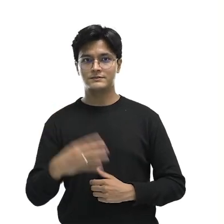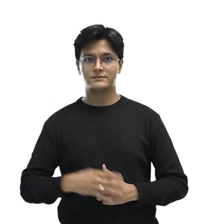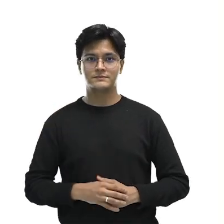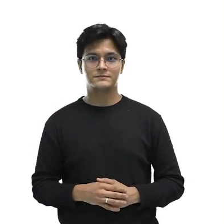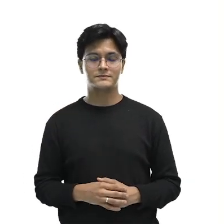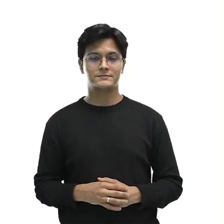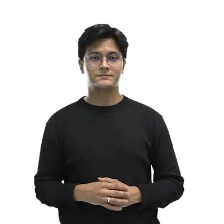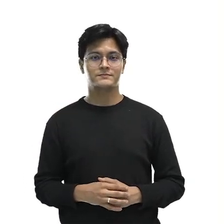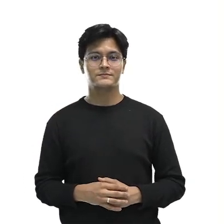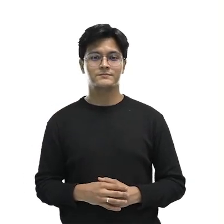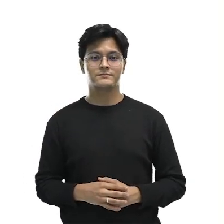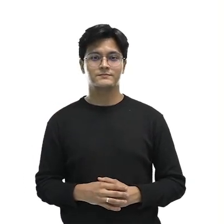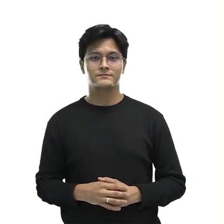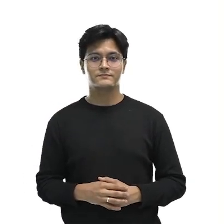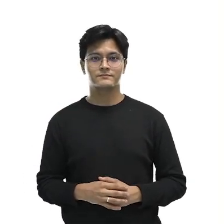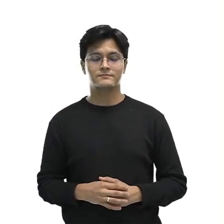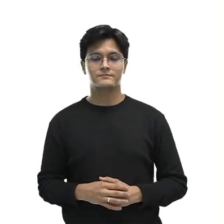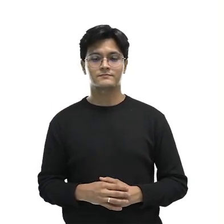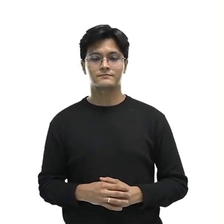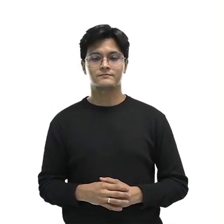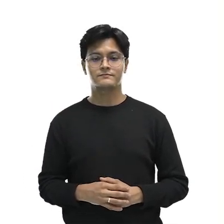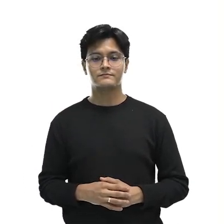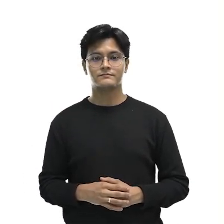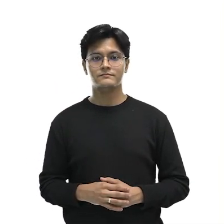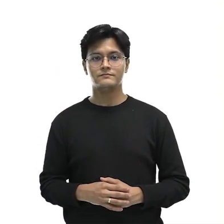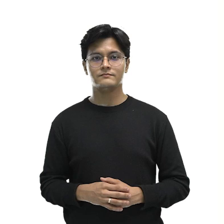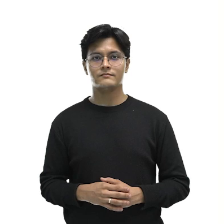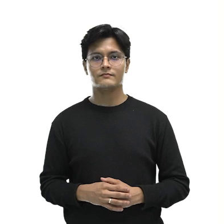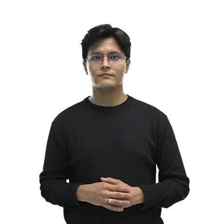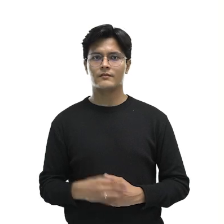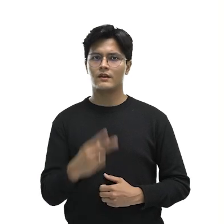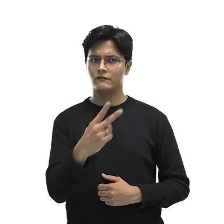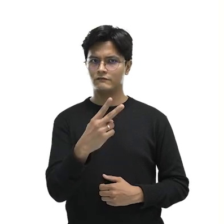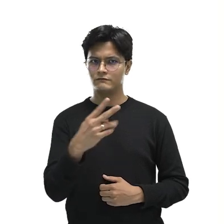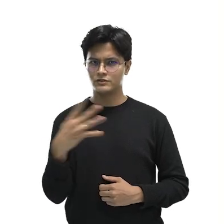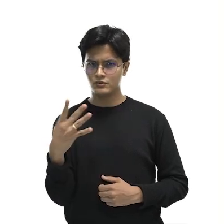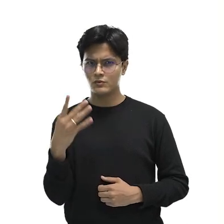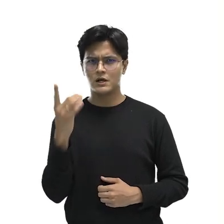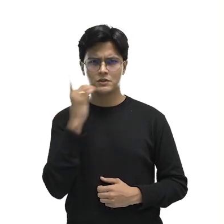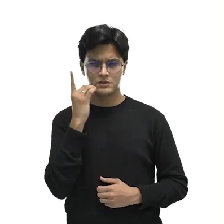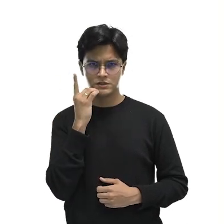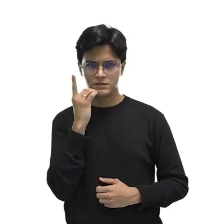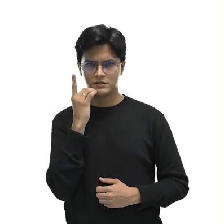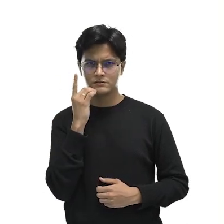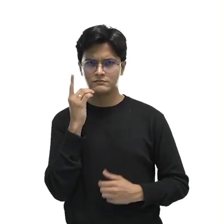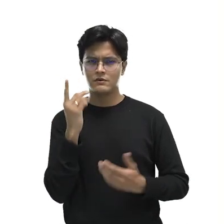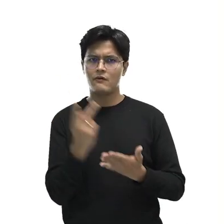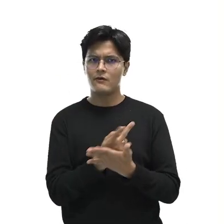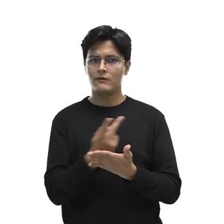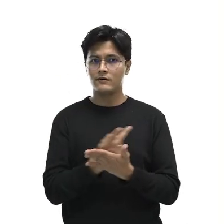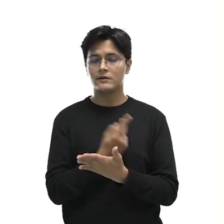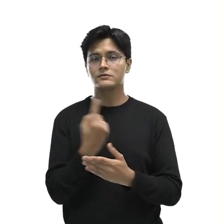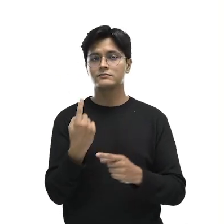24, né? Olha só, professor, 24 dias está errado. Por quê?